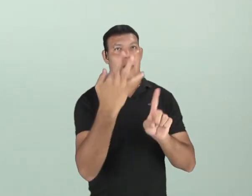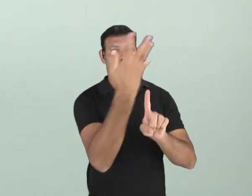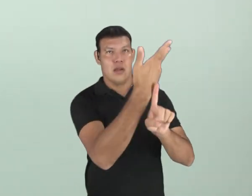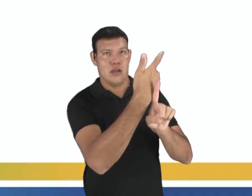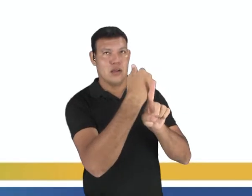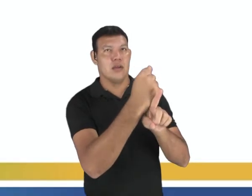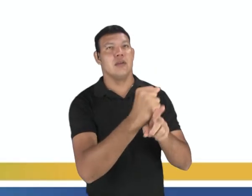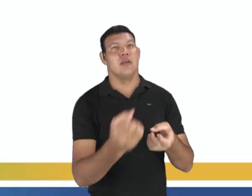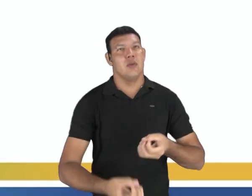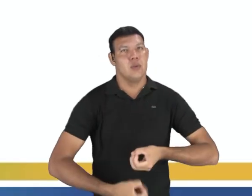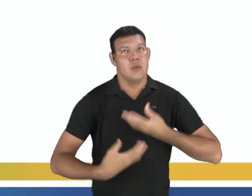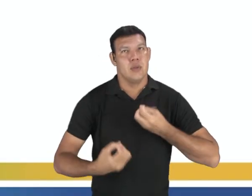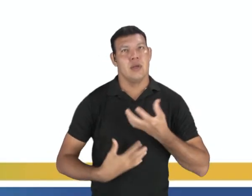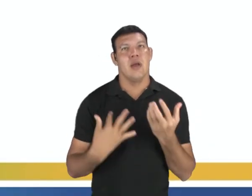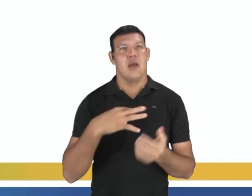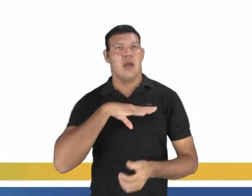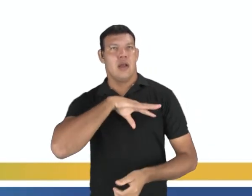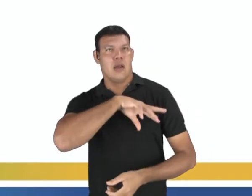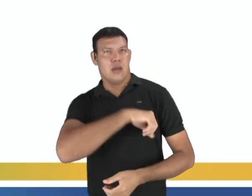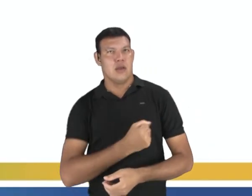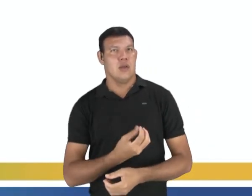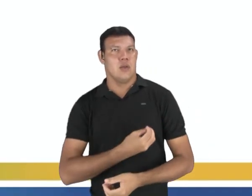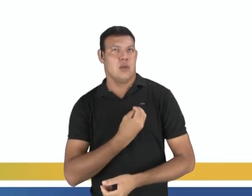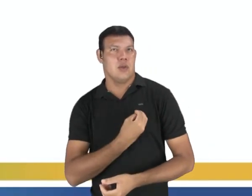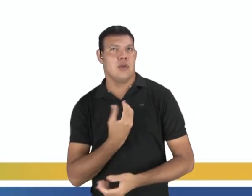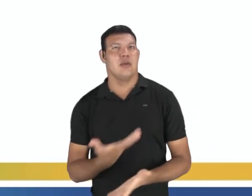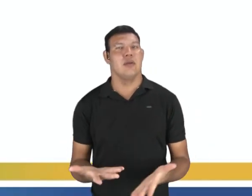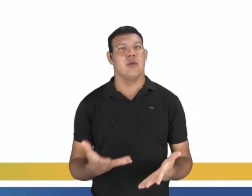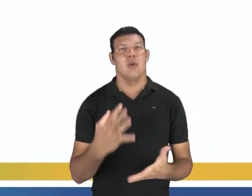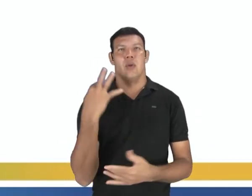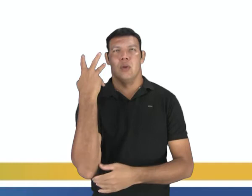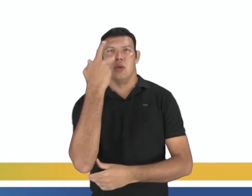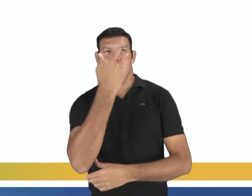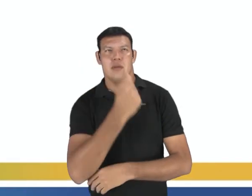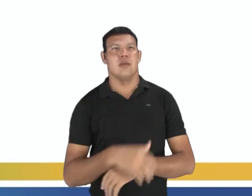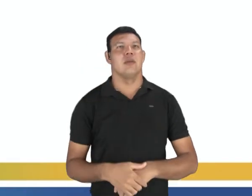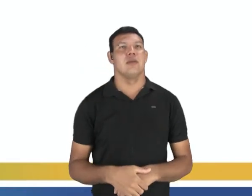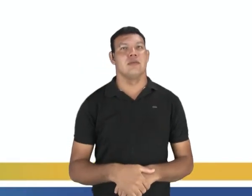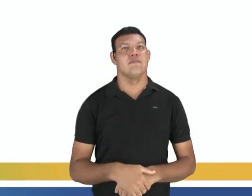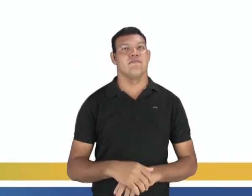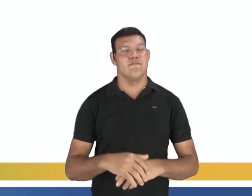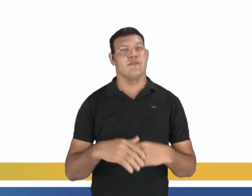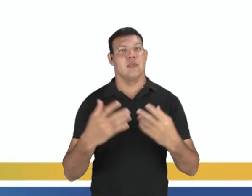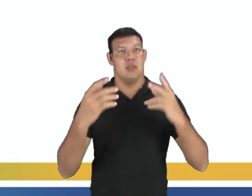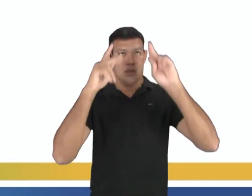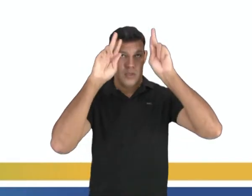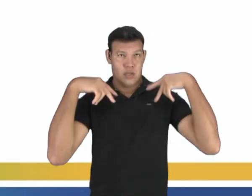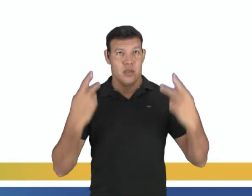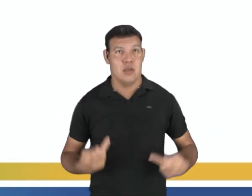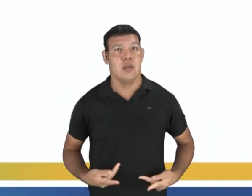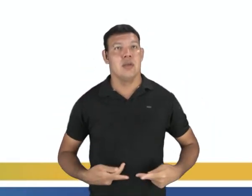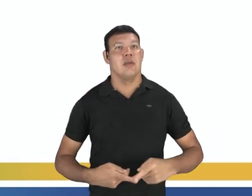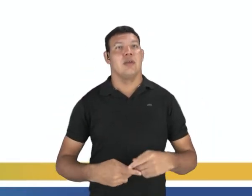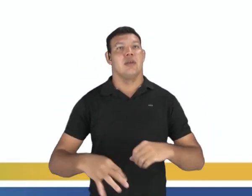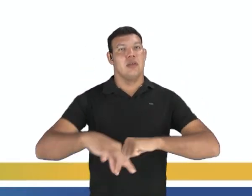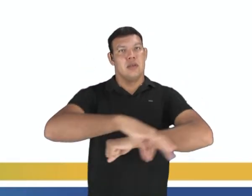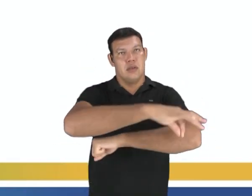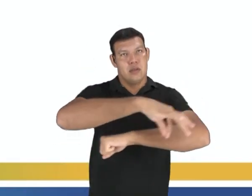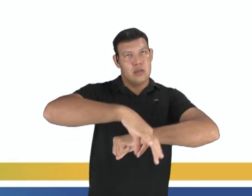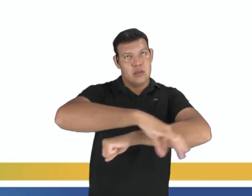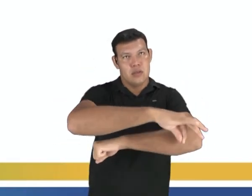ao amor, ao belo, né? A expressão da natureza humana. A gente vai ter arquitetura também desses povos que